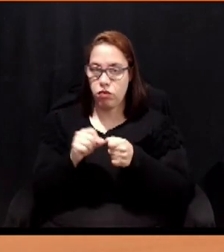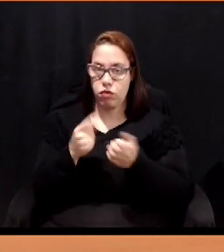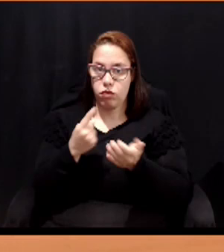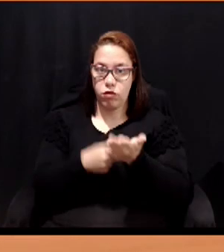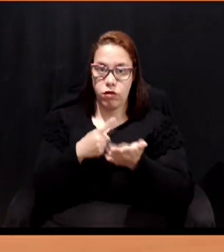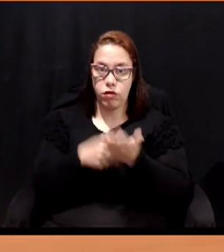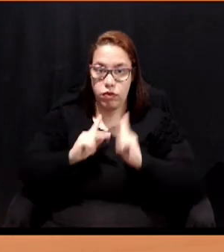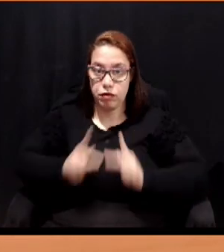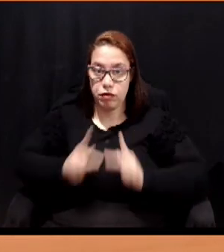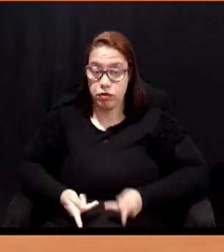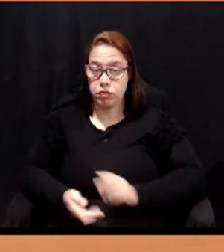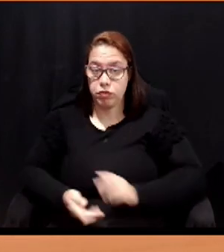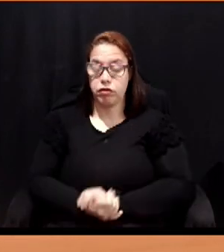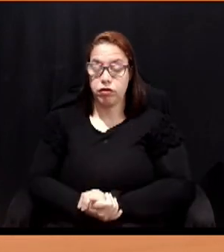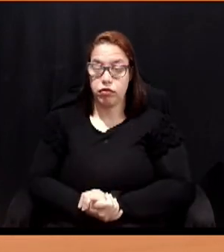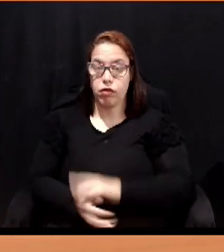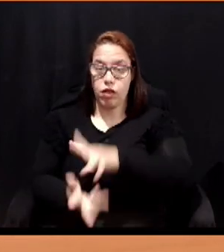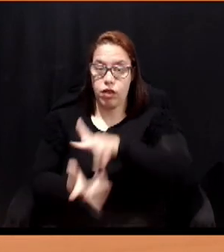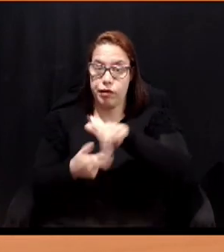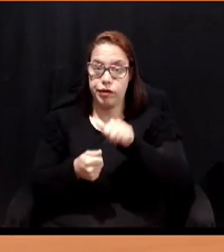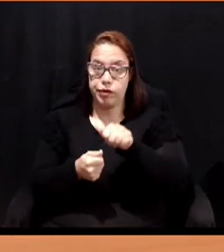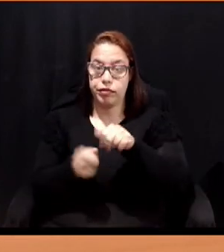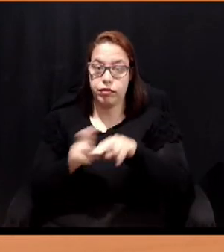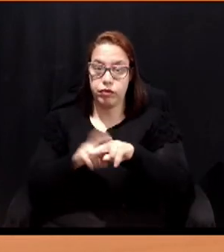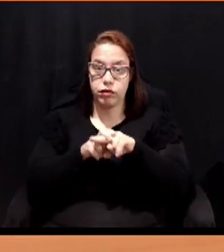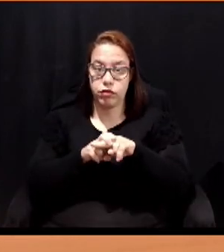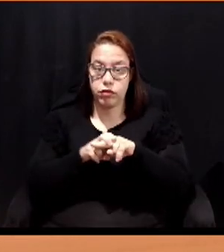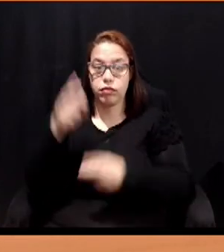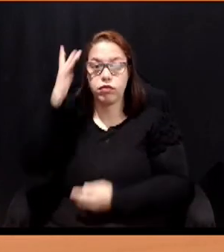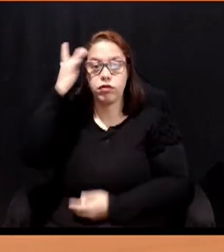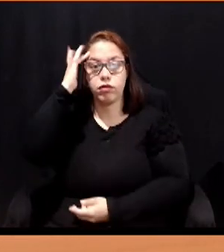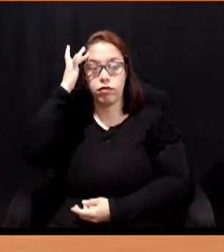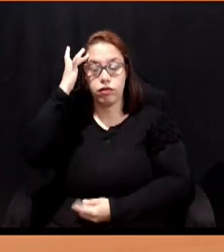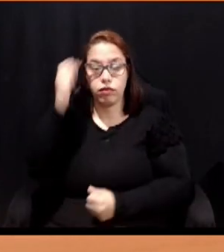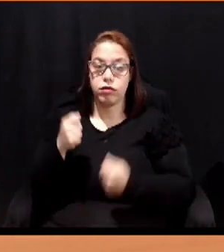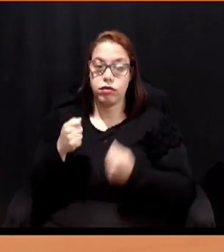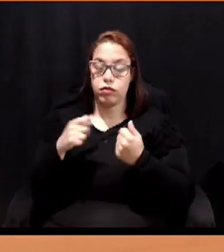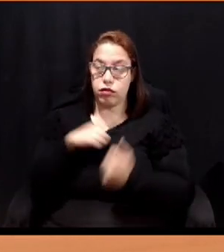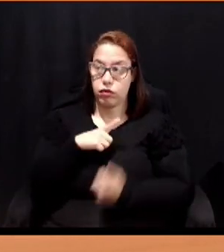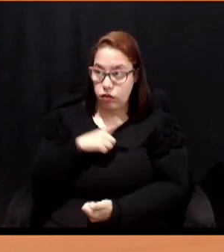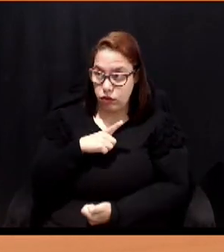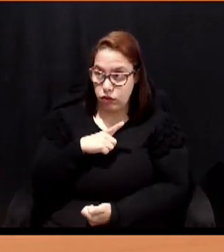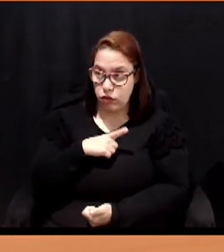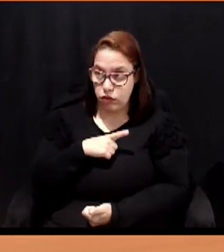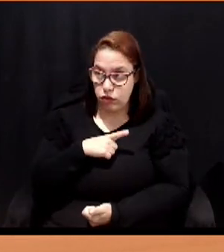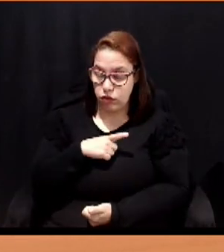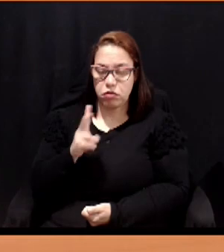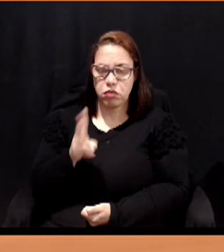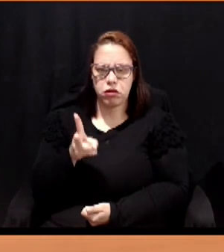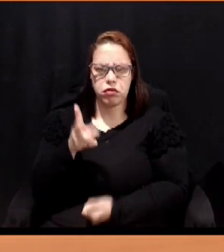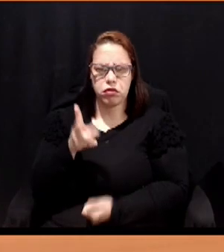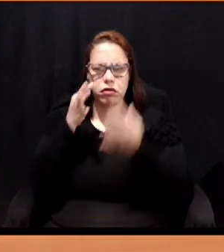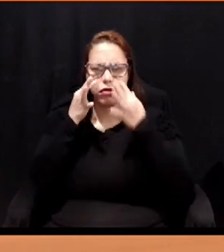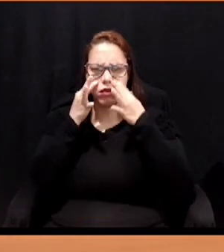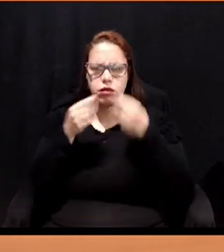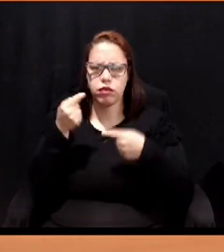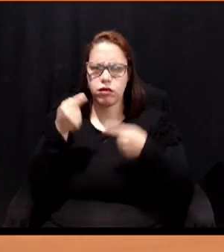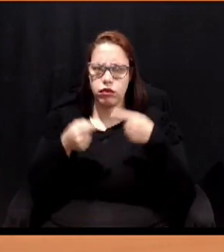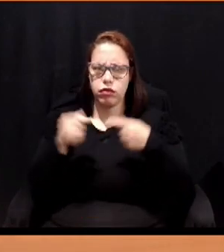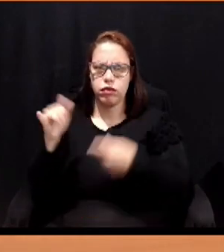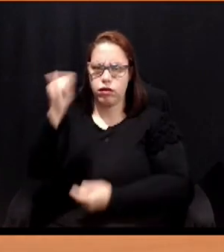aí, internacionais. Então, acho que é uma das coisas que a gente tem que ficar sempre atento, né? E o debate sobre o